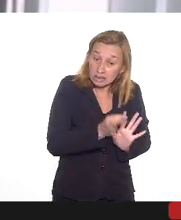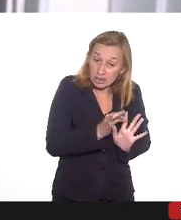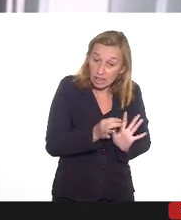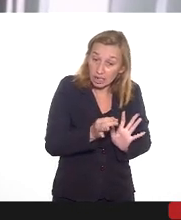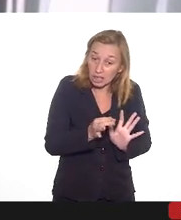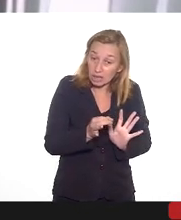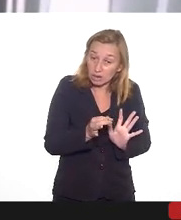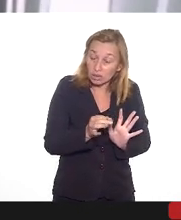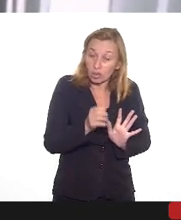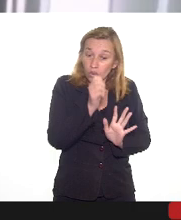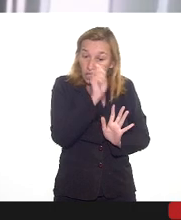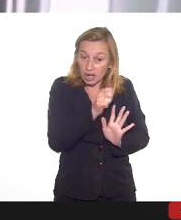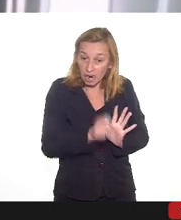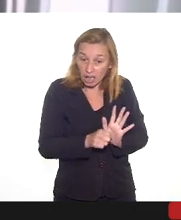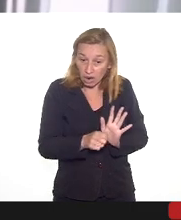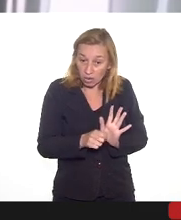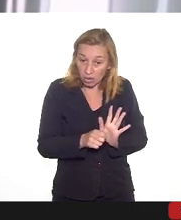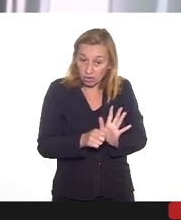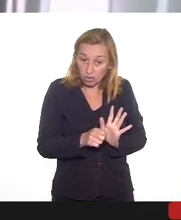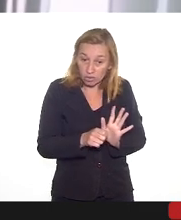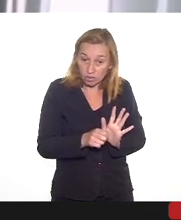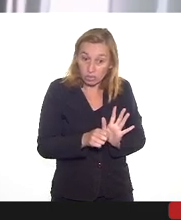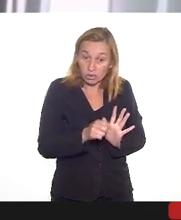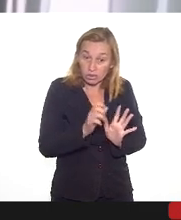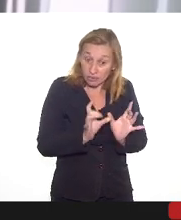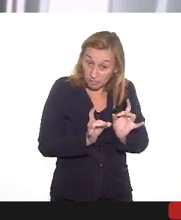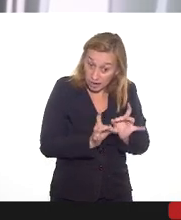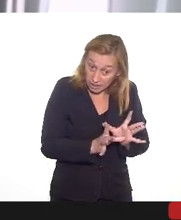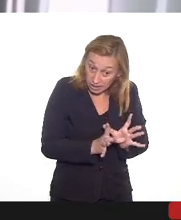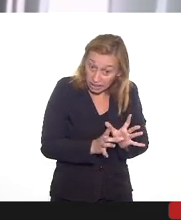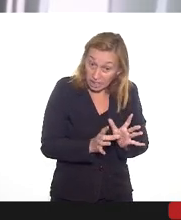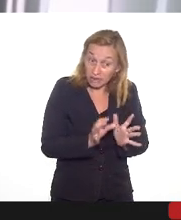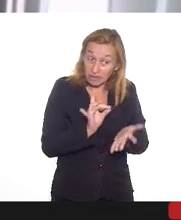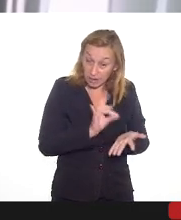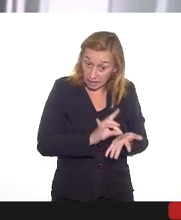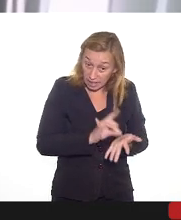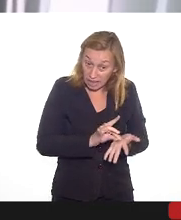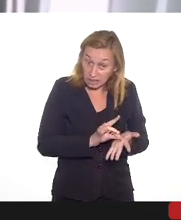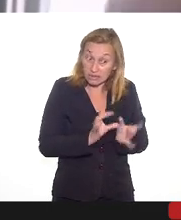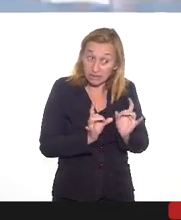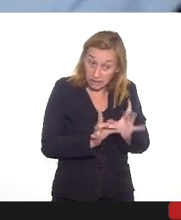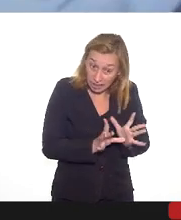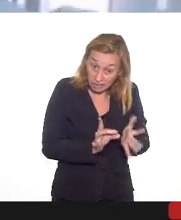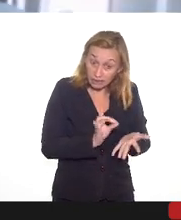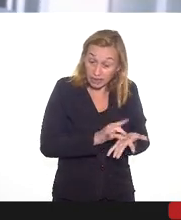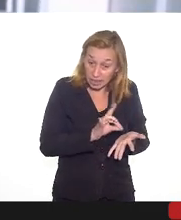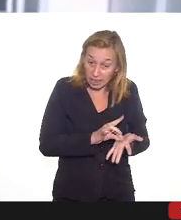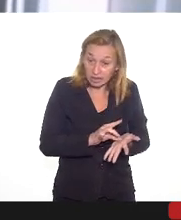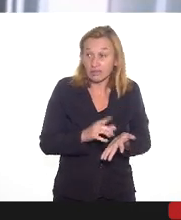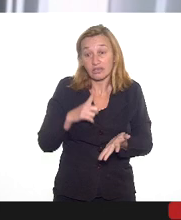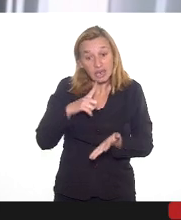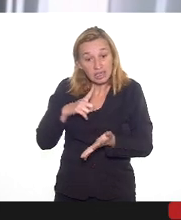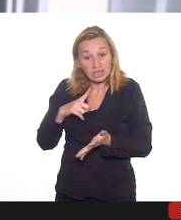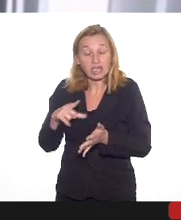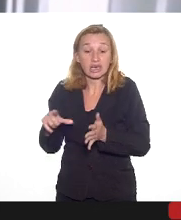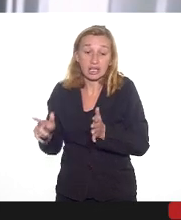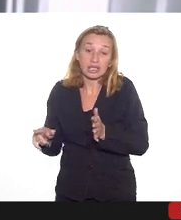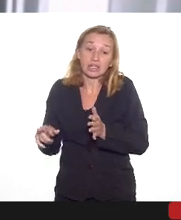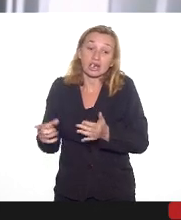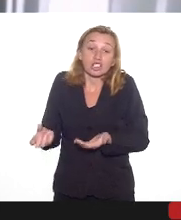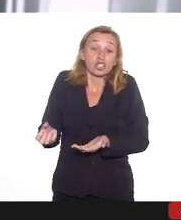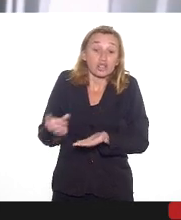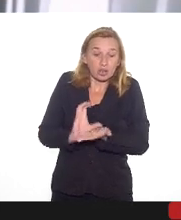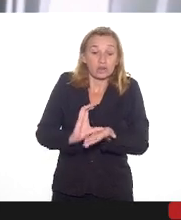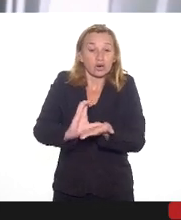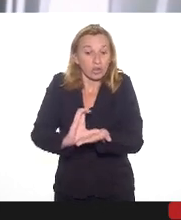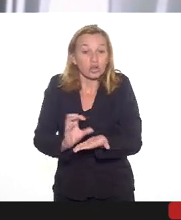se for consumado, o leilão da SEDAI, se for consumado, está cheio de problemas ali, mas se for consumado, vai ter receita nova também. Então, é preciso levar